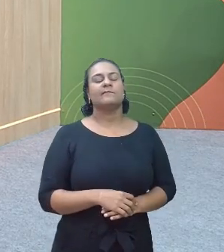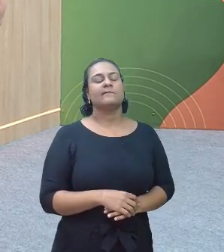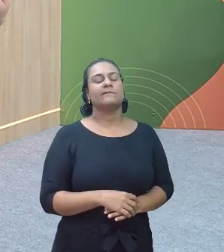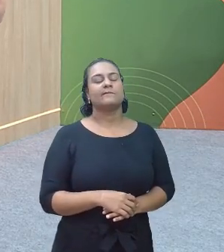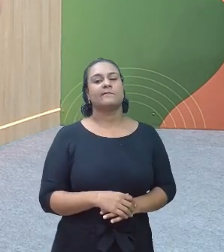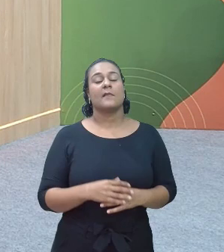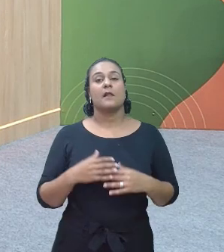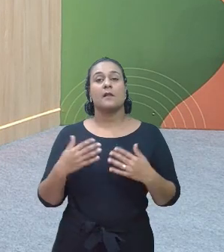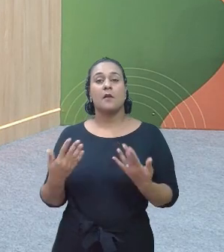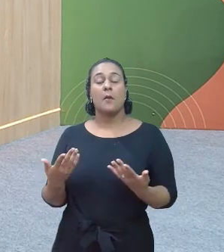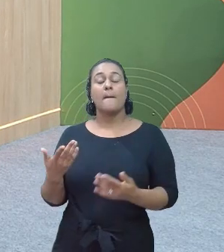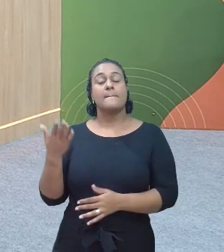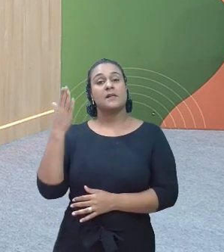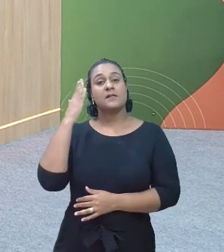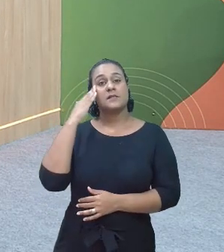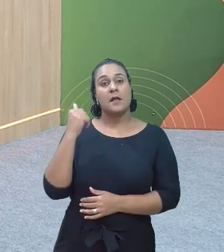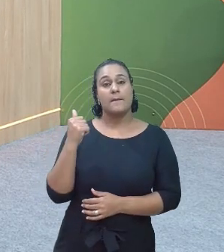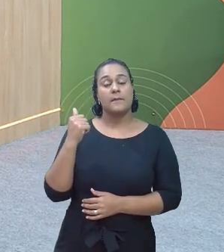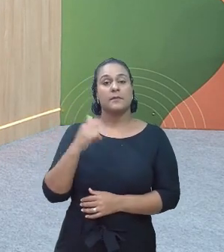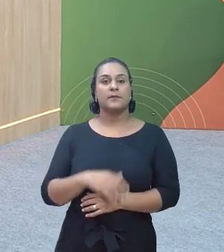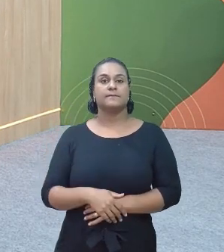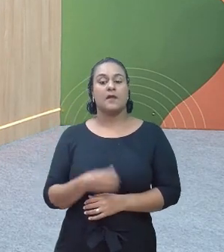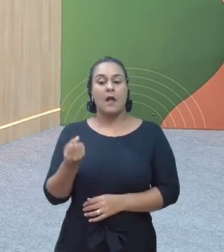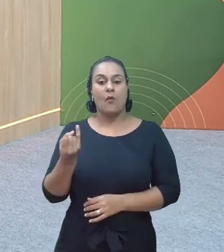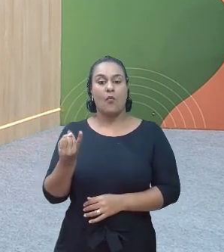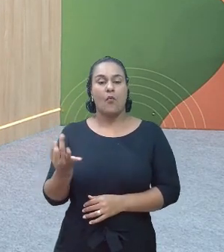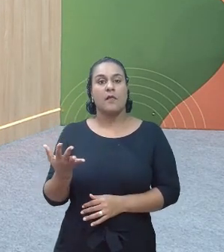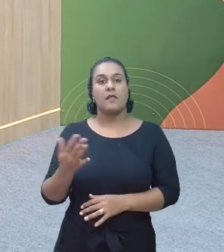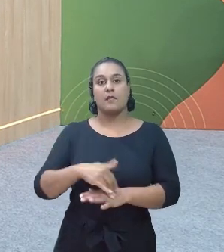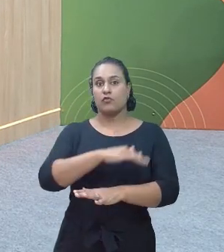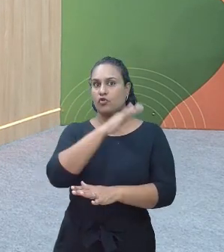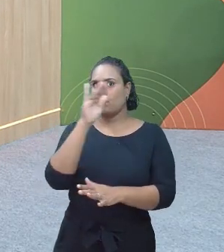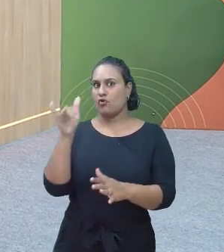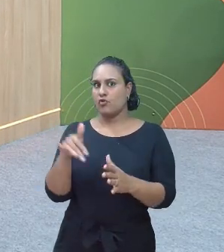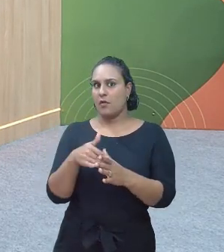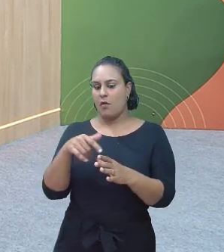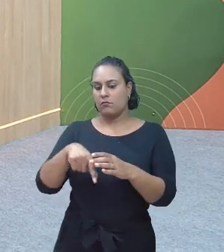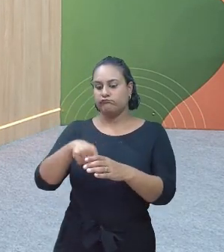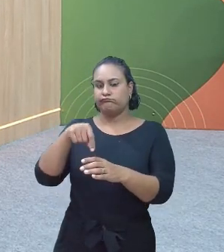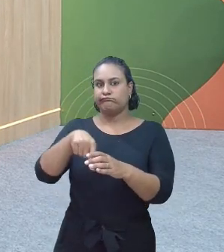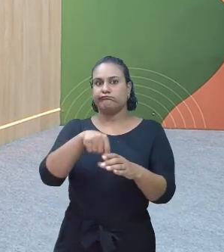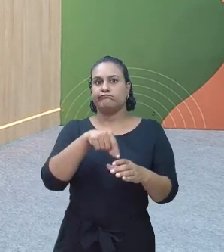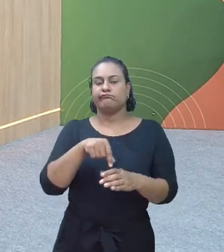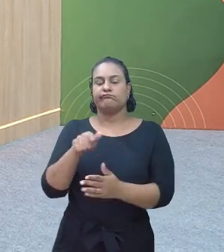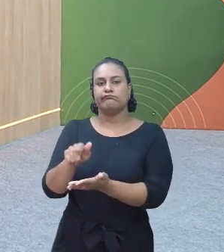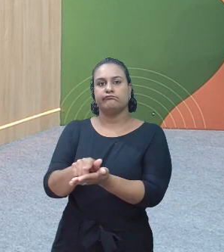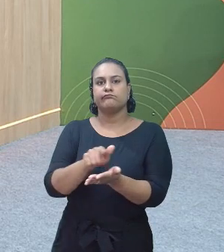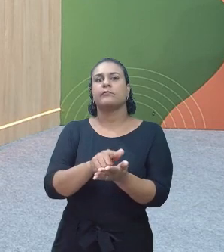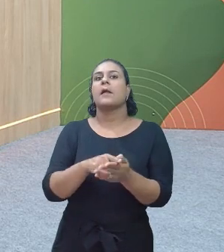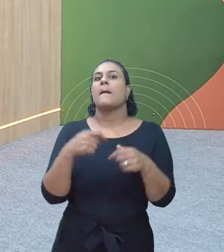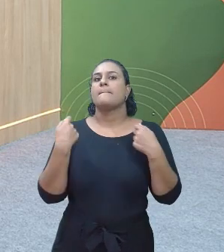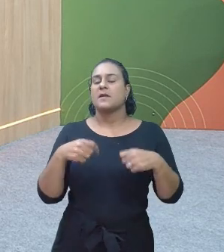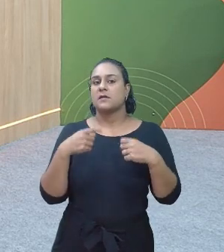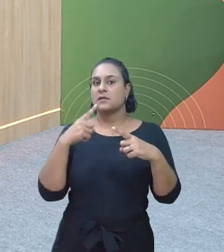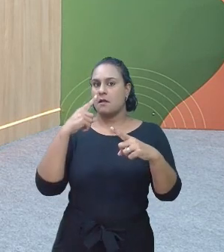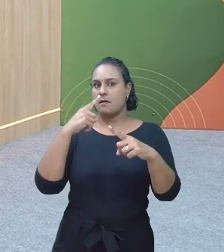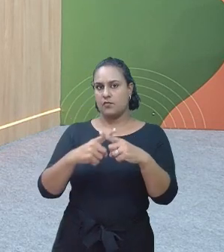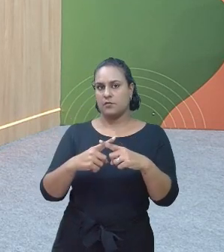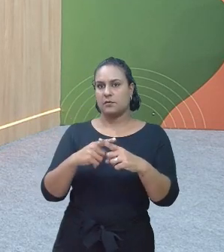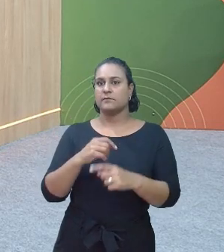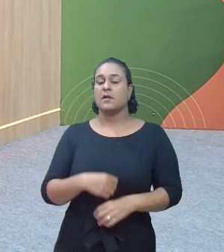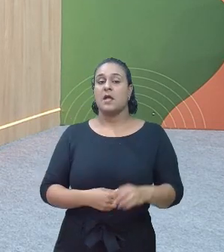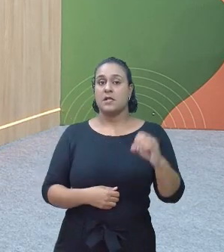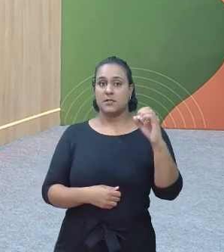E aí, para saber a quantidade total de bilhete, a gente vai ter que fazer a multiplicação, né? Eu tenho que